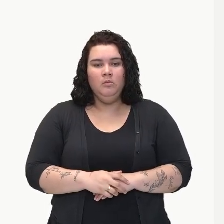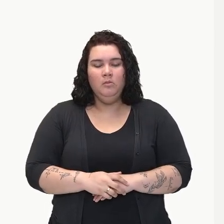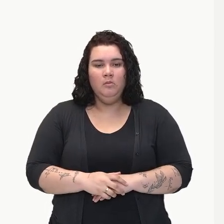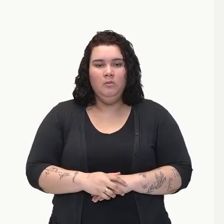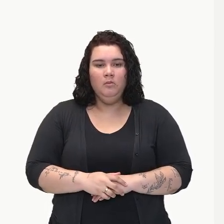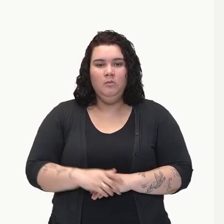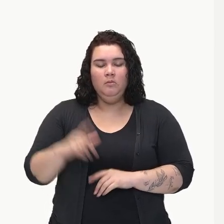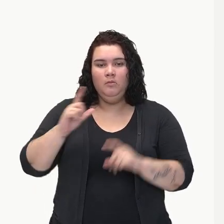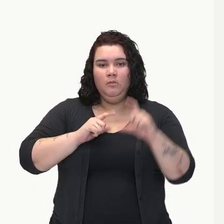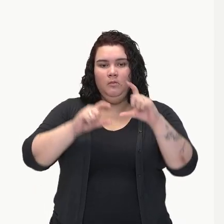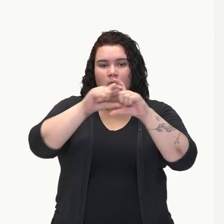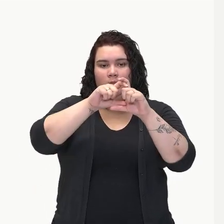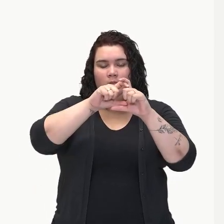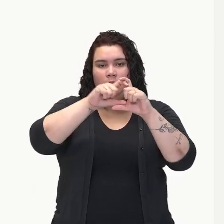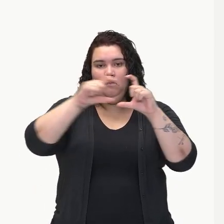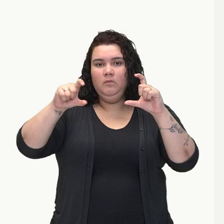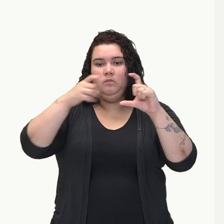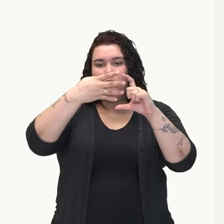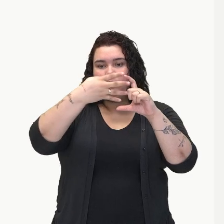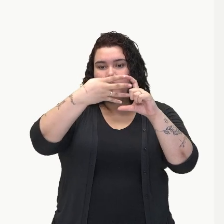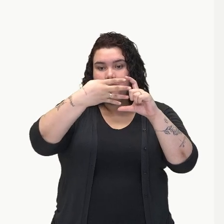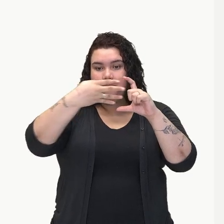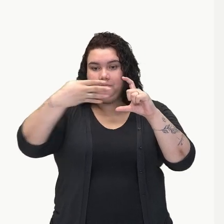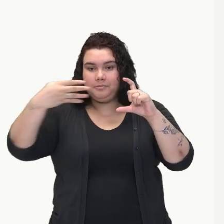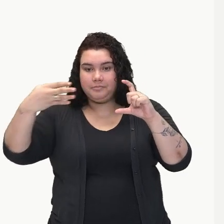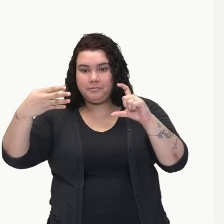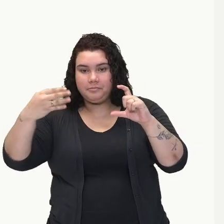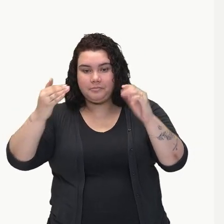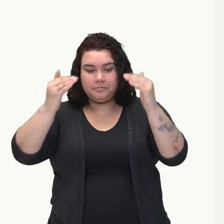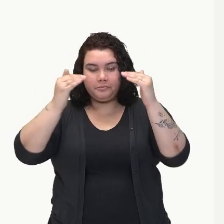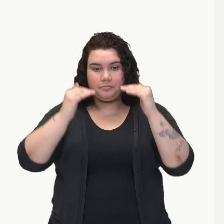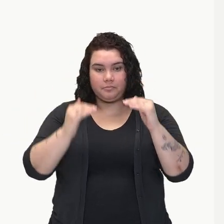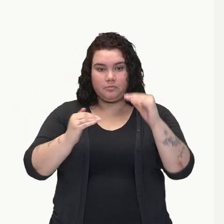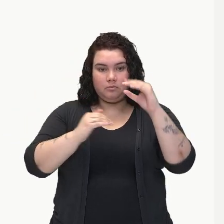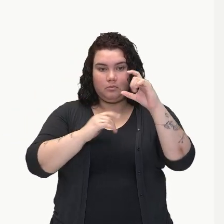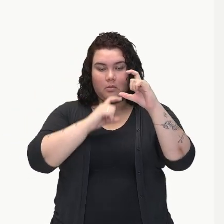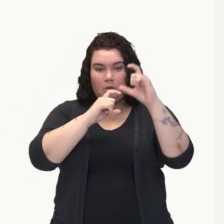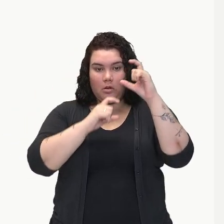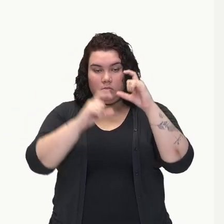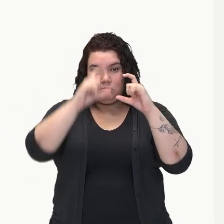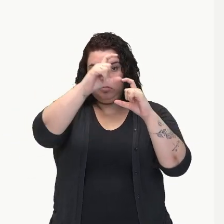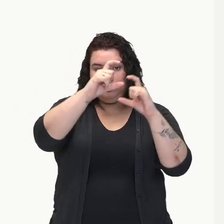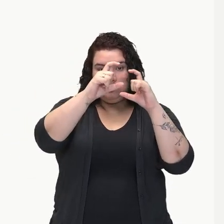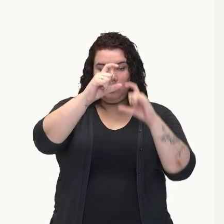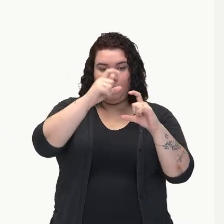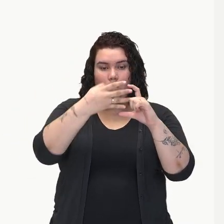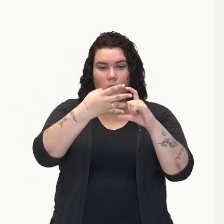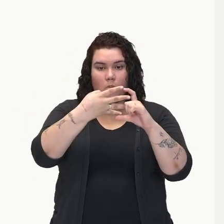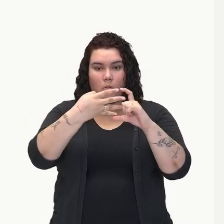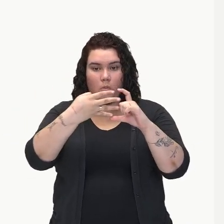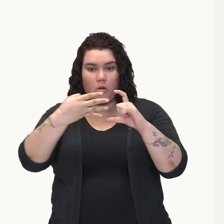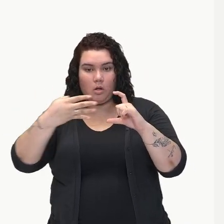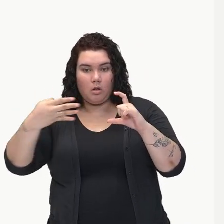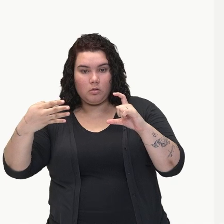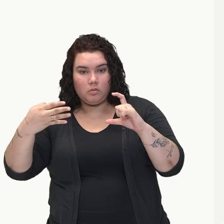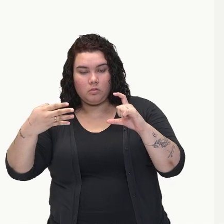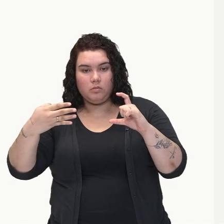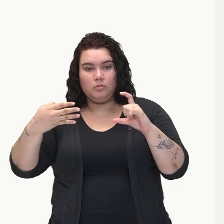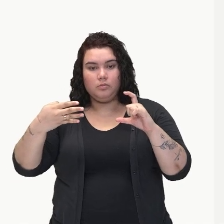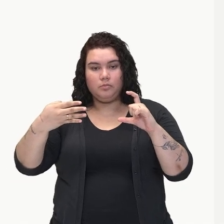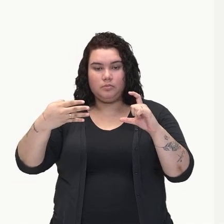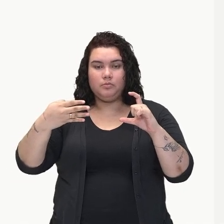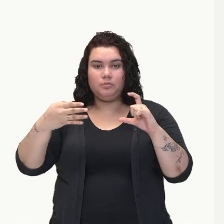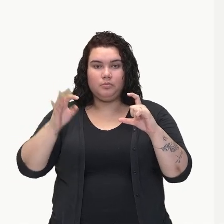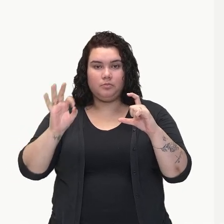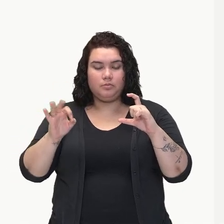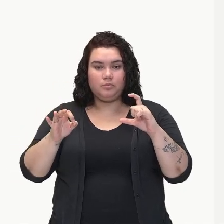uma estrofe com 4 versos. A minha segunda estrofe vai ter 4 versos. Pensem isso aqui como as linhas